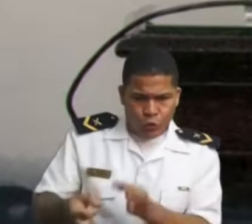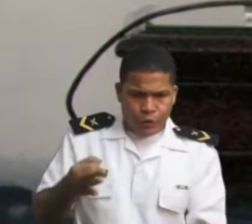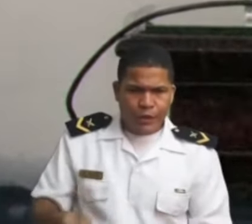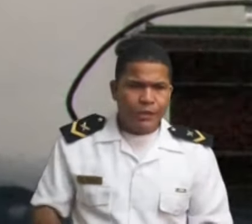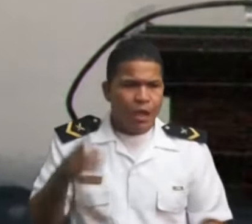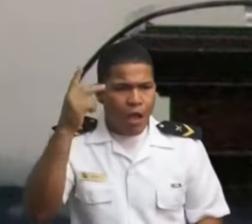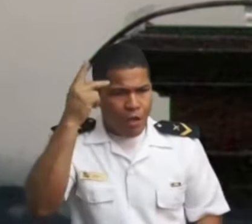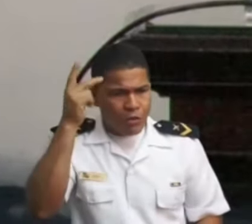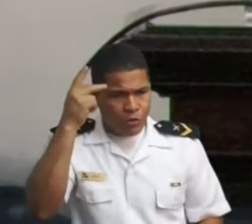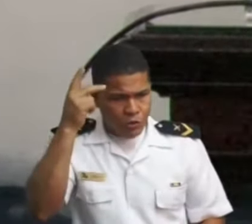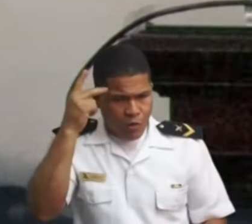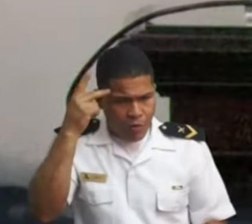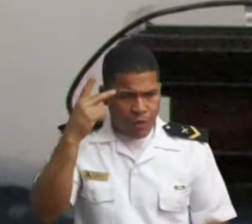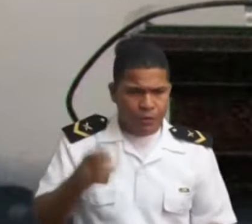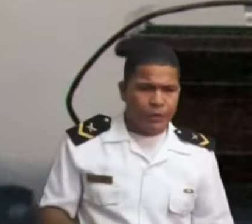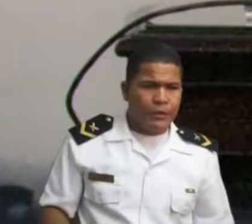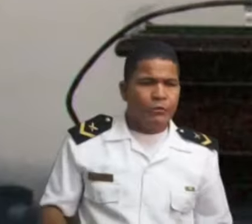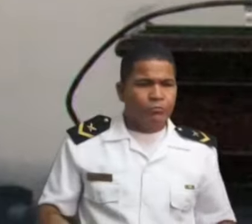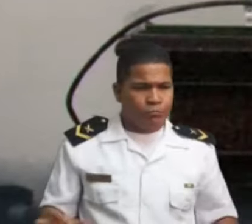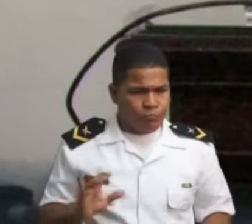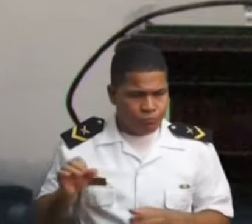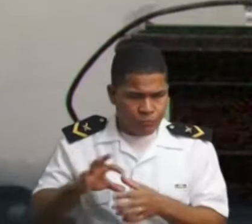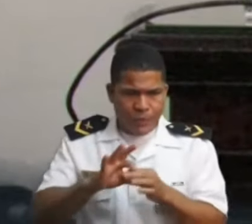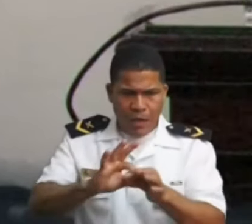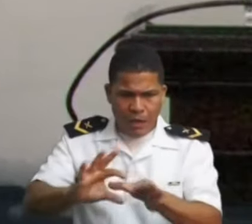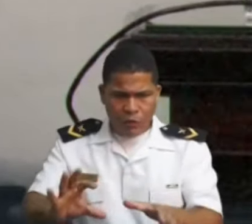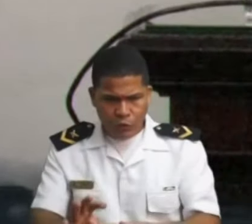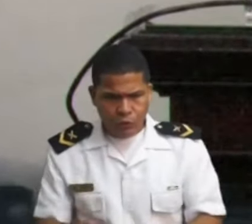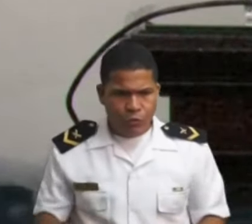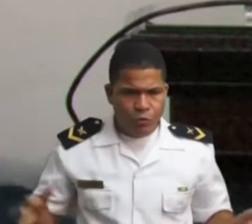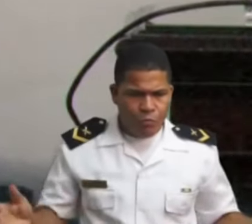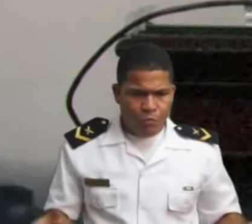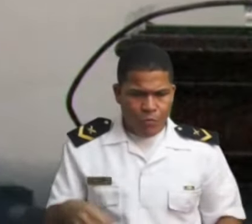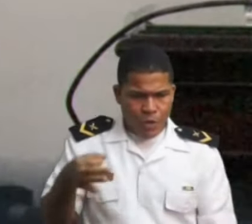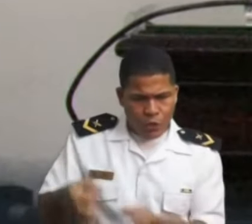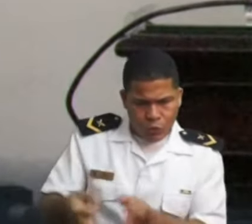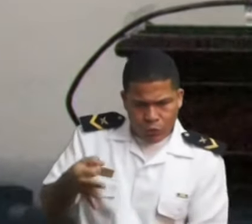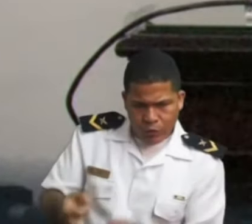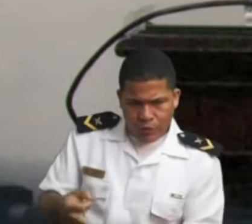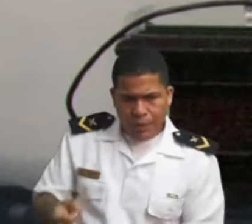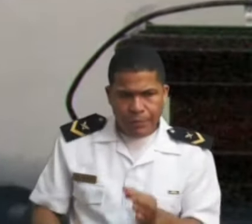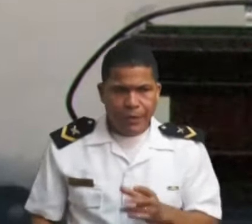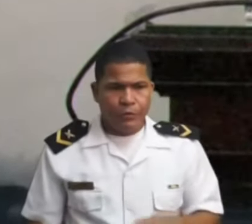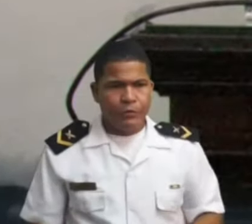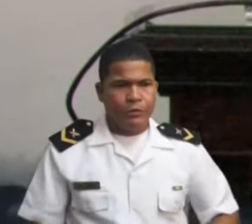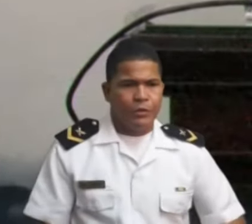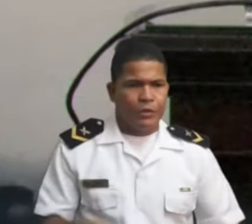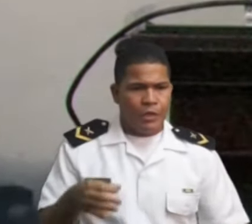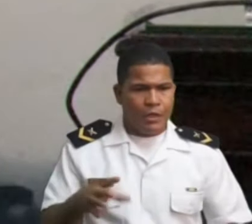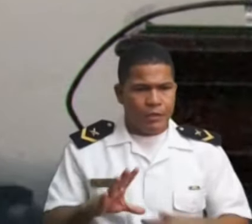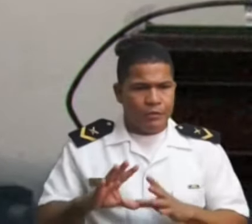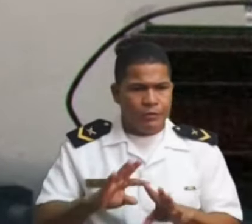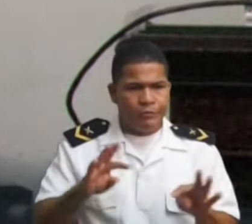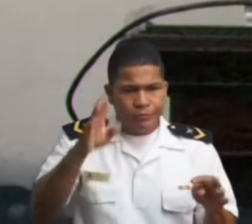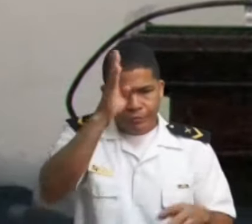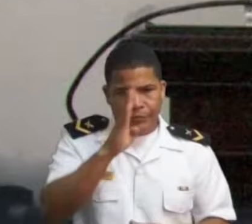possibilitou a realização da sessão de julgamento sobre acidentes e fases da navegação fora da sede do Tribunal Marítimo, aproximando a comunidade